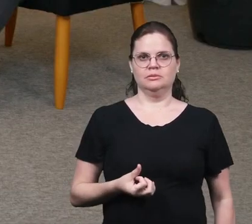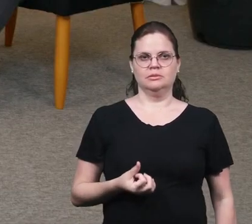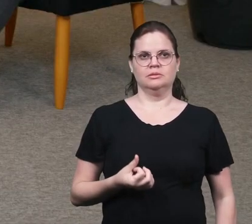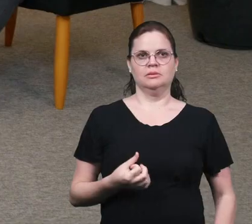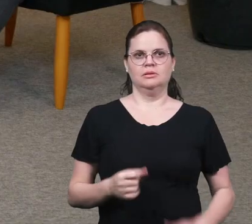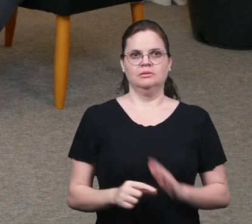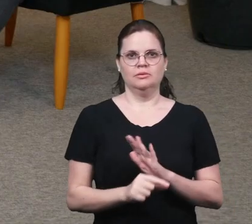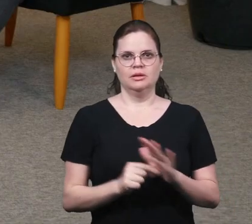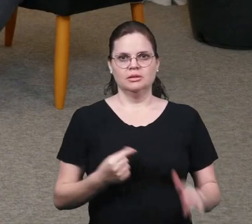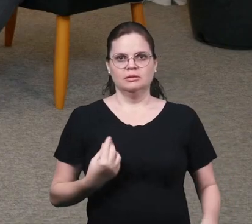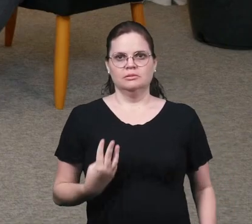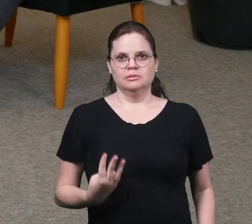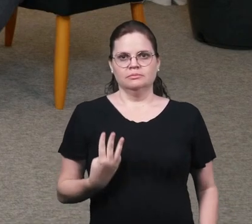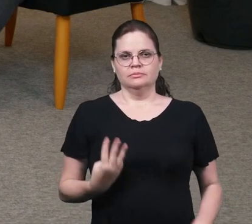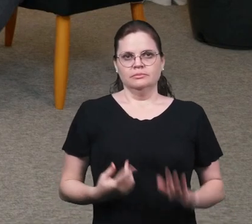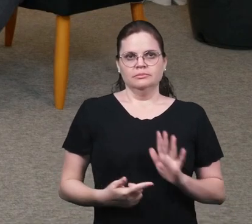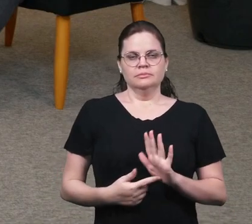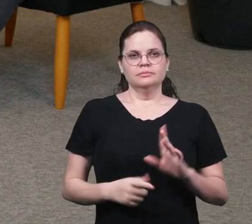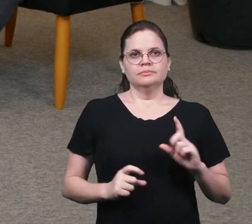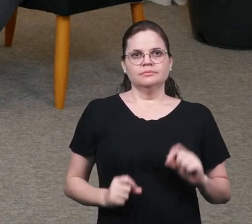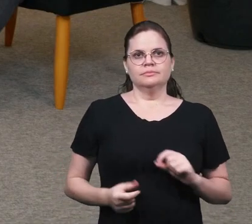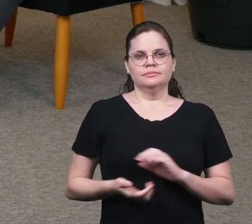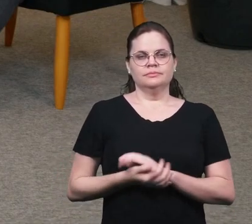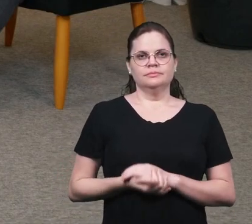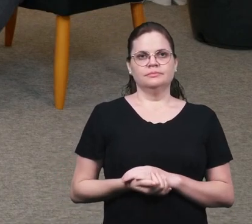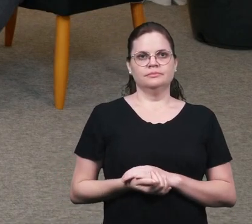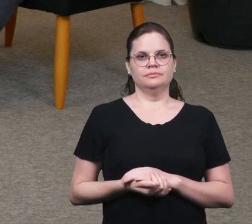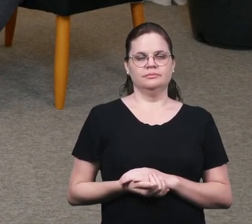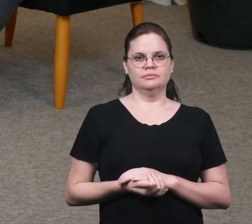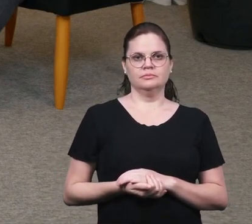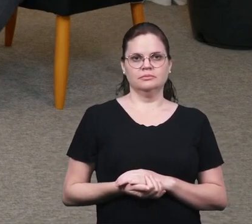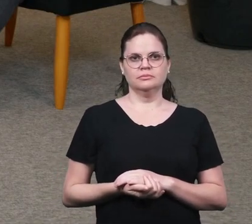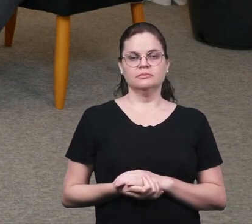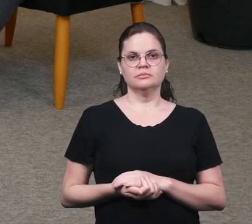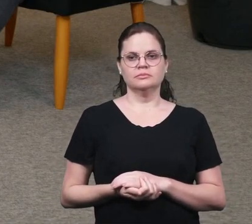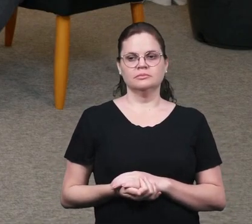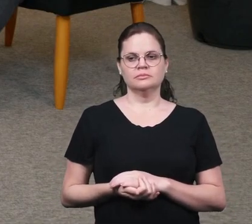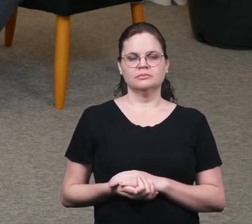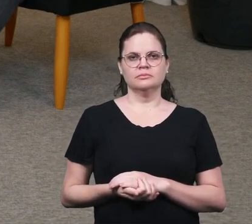no verso 3, que diz assim o texto: